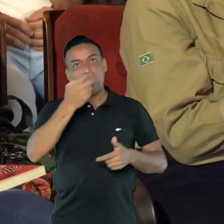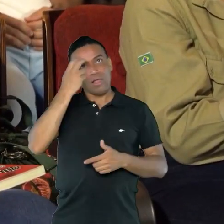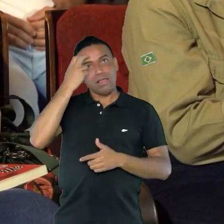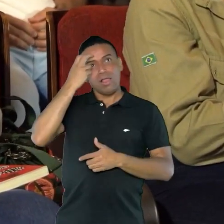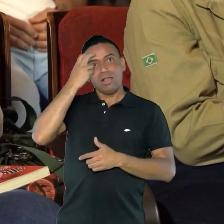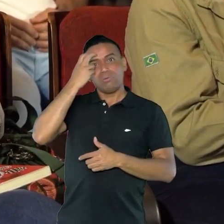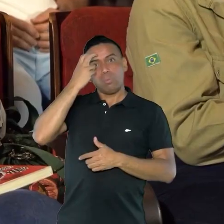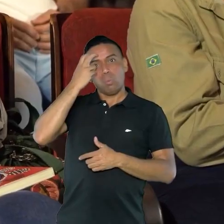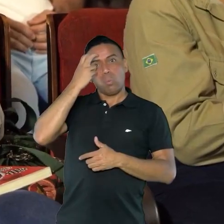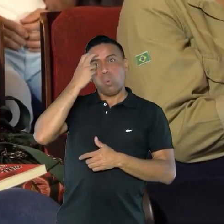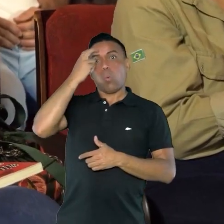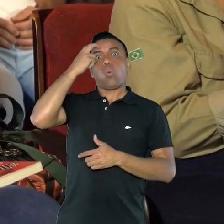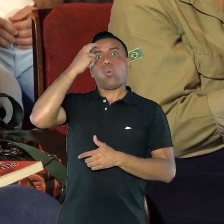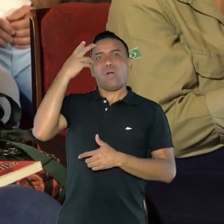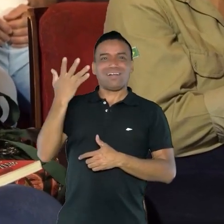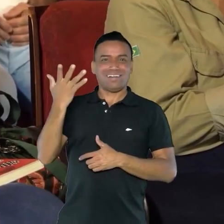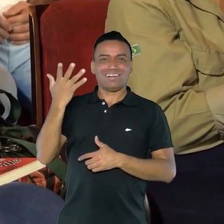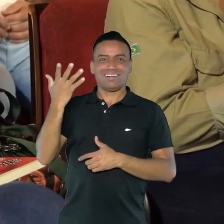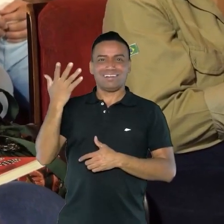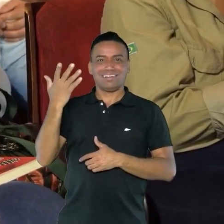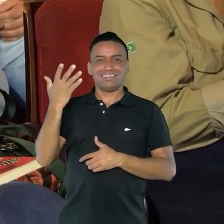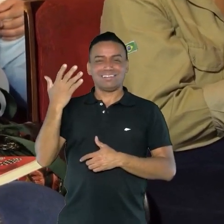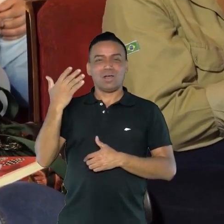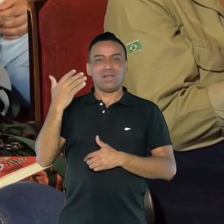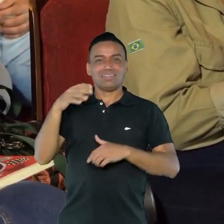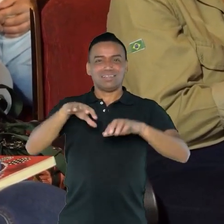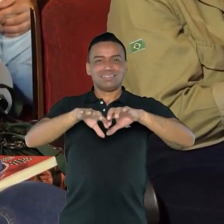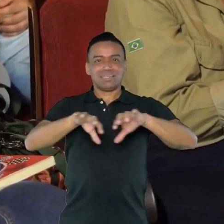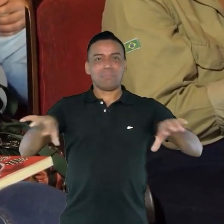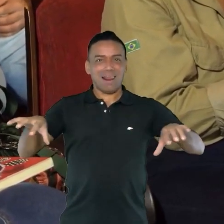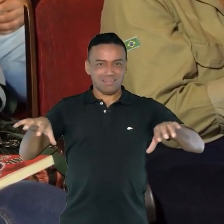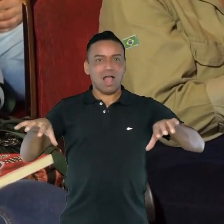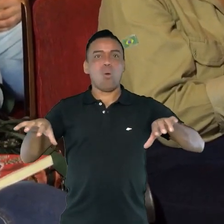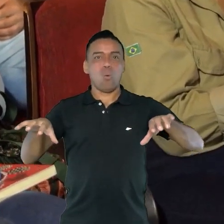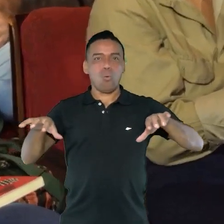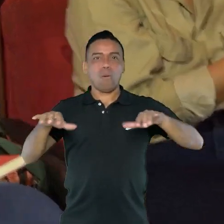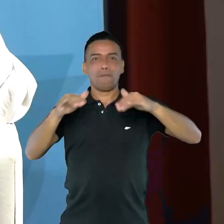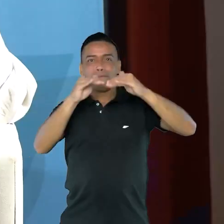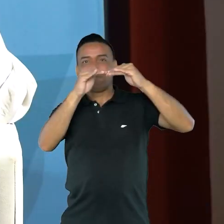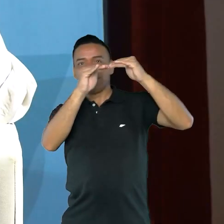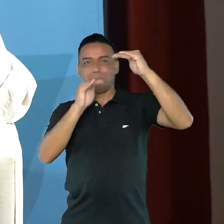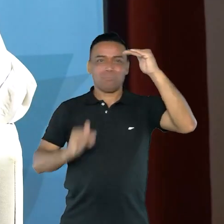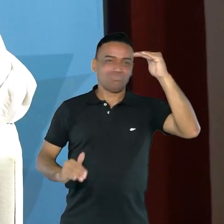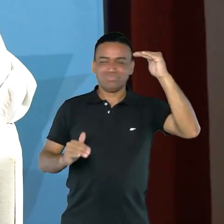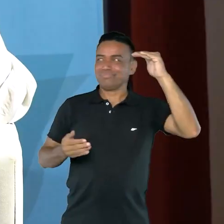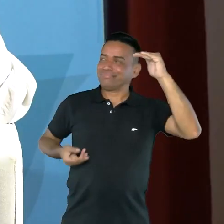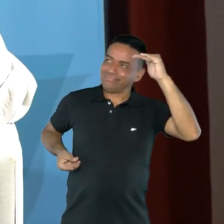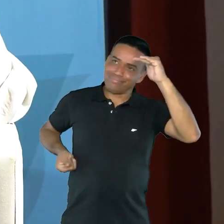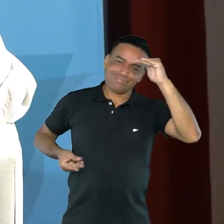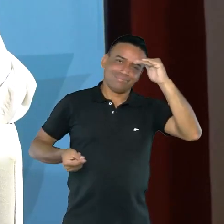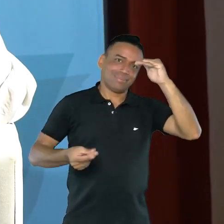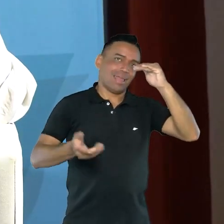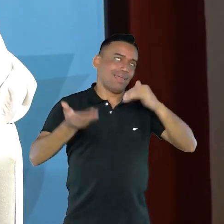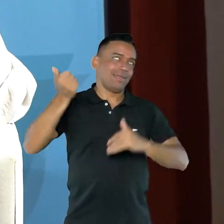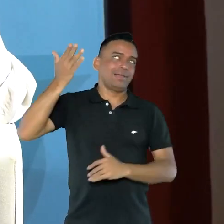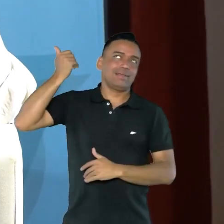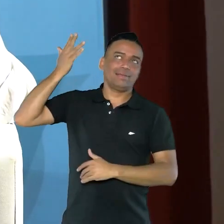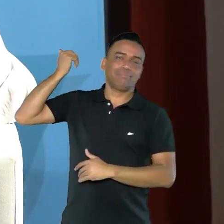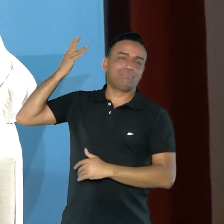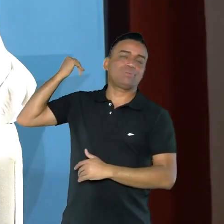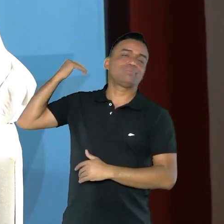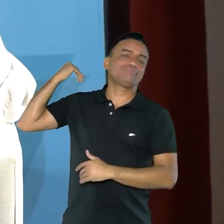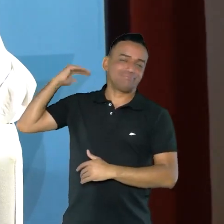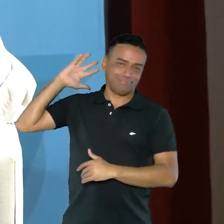né? Então, toda essa hierarquia, né, ela já vem de muito tempo, né? E, de fato, parece ser